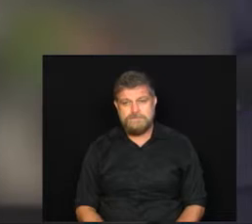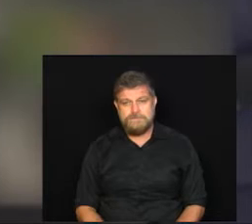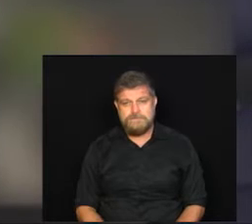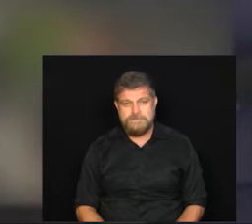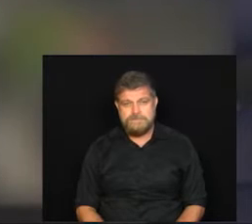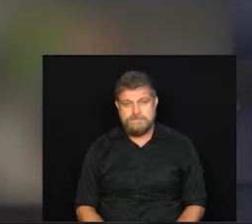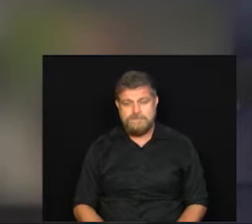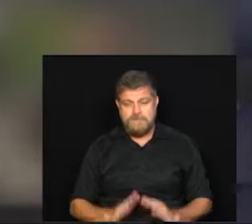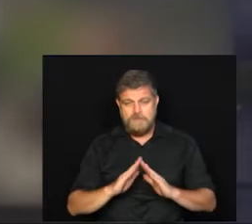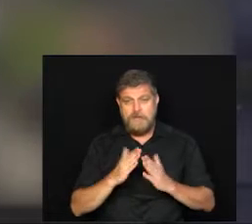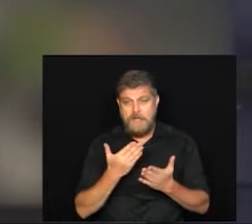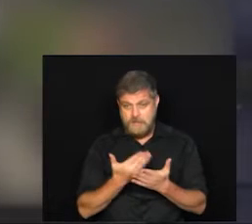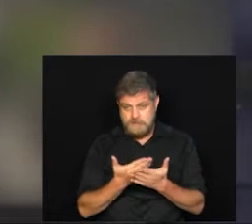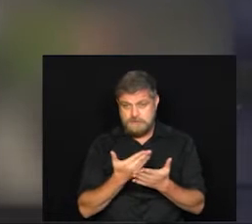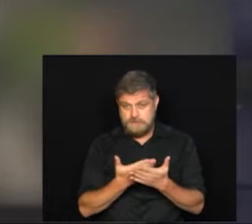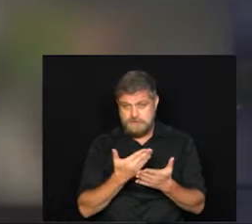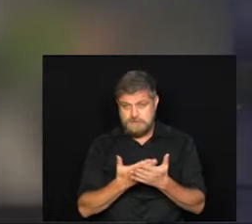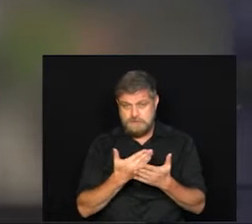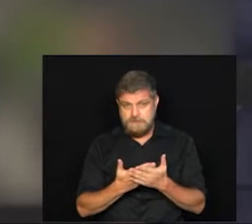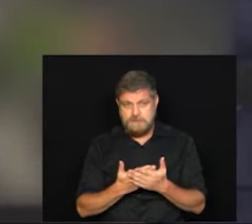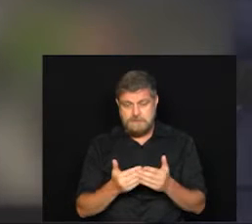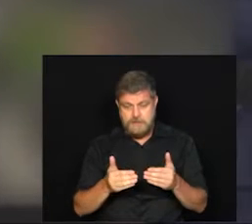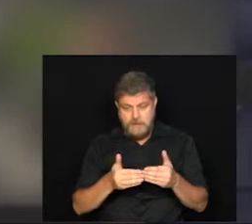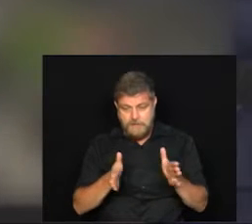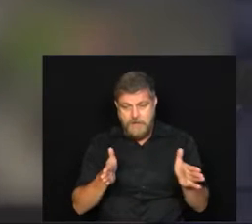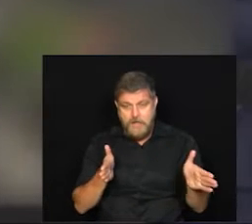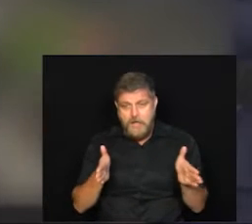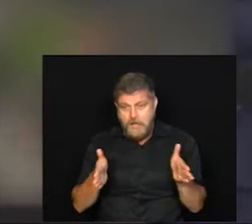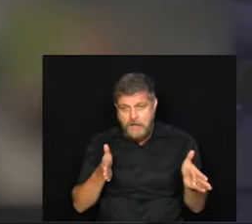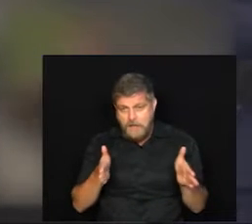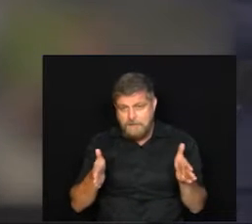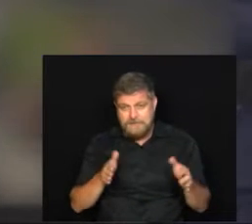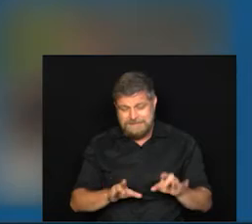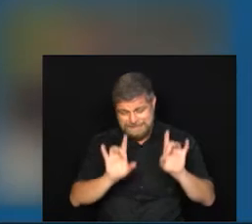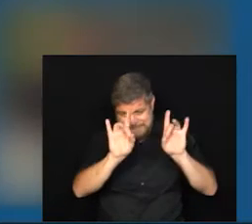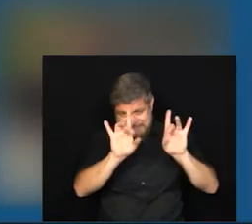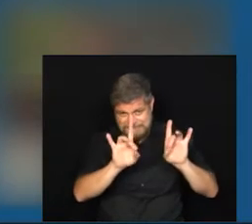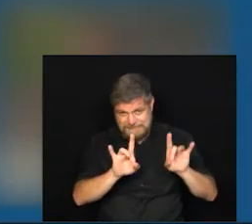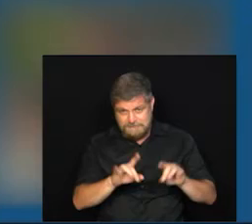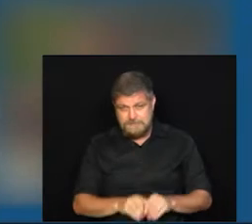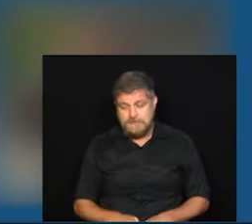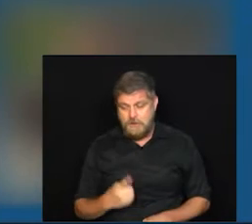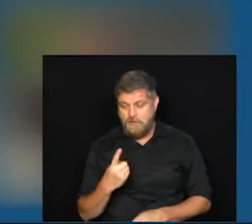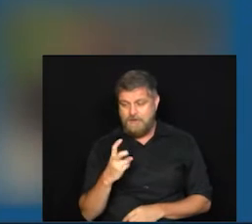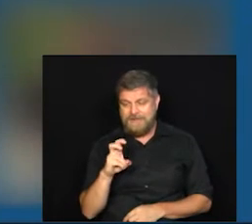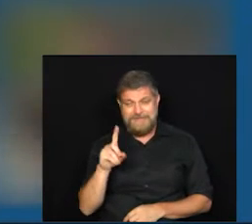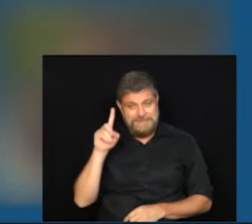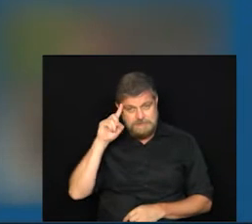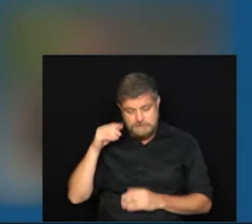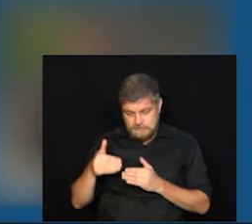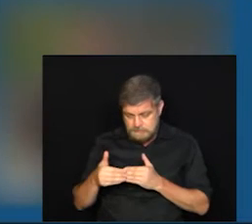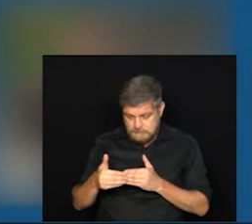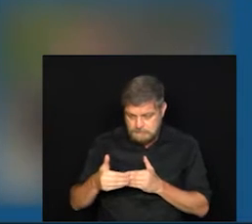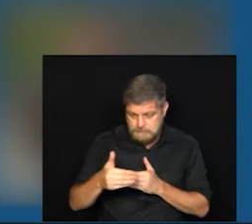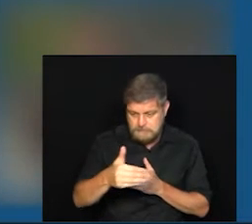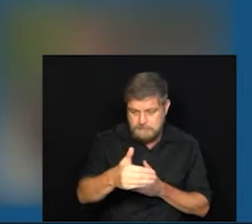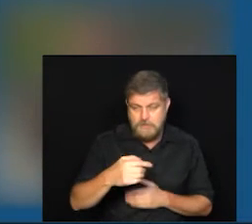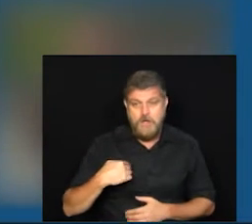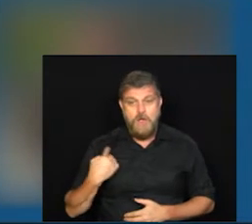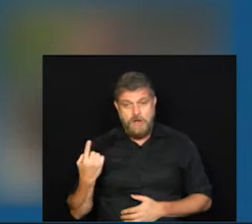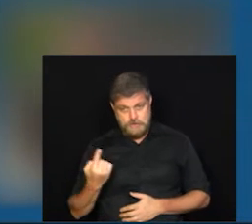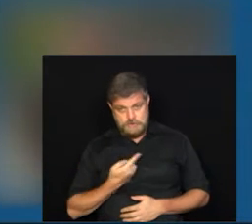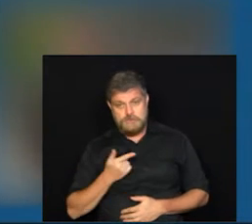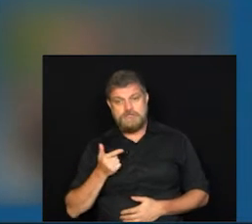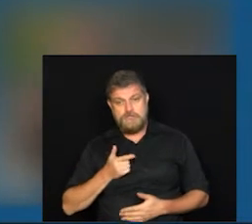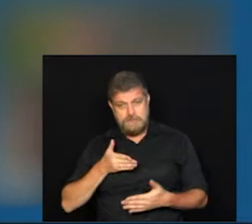E as escolas vão estar neste período, especialmente nesses próximos 15 dias, assim como a gente tem